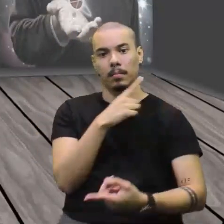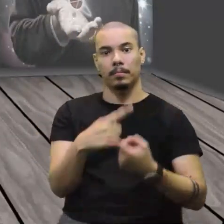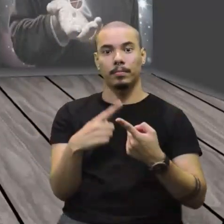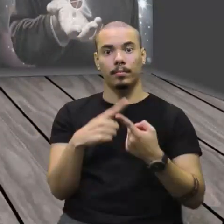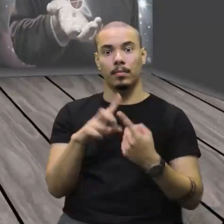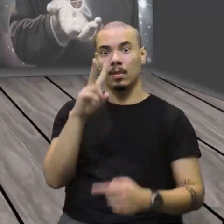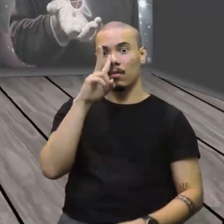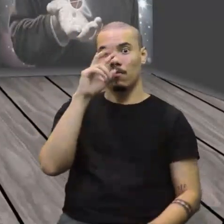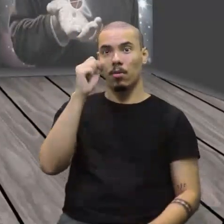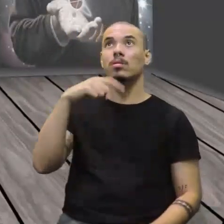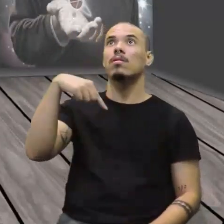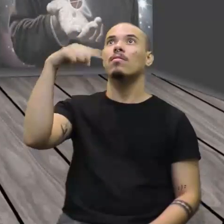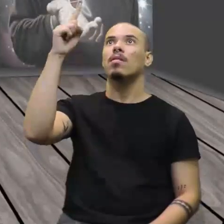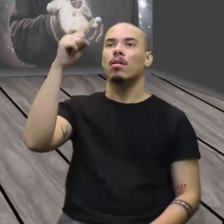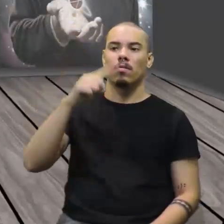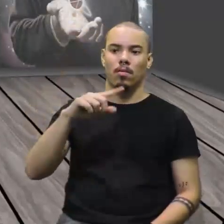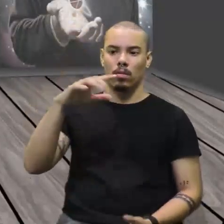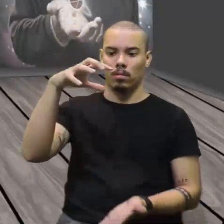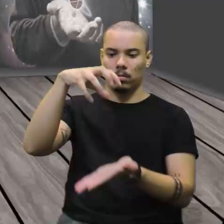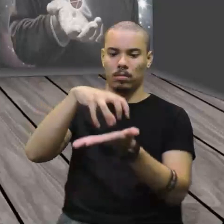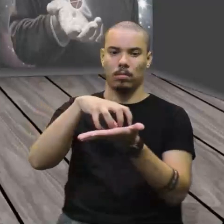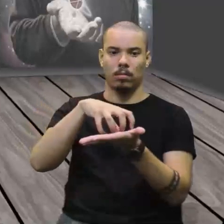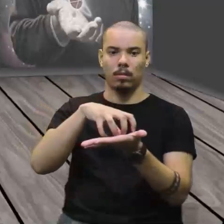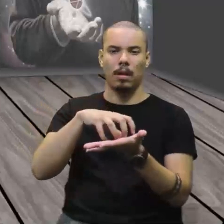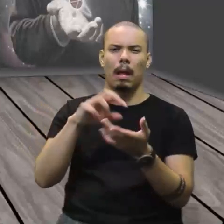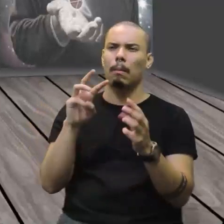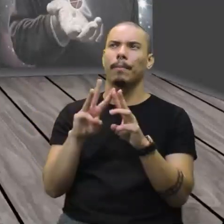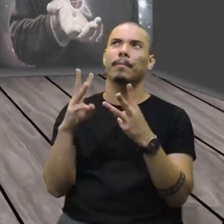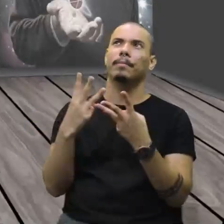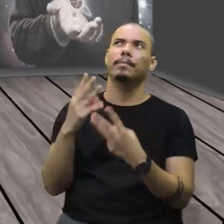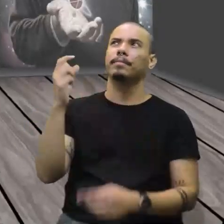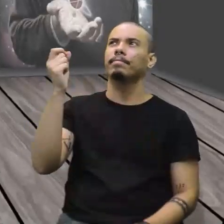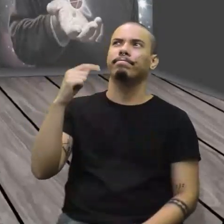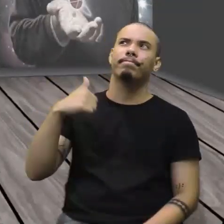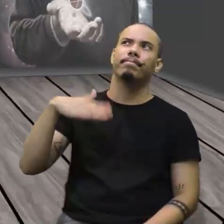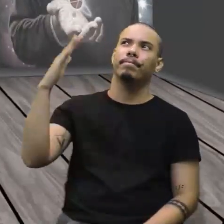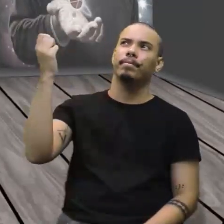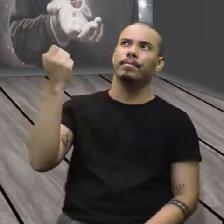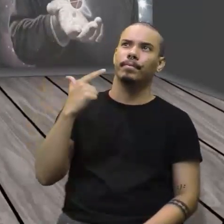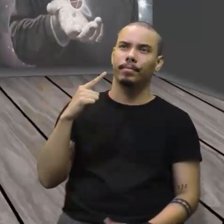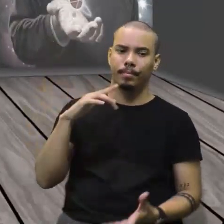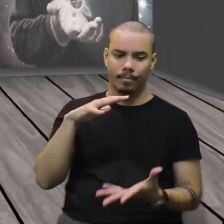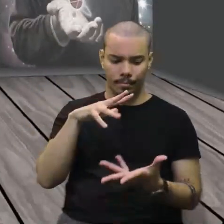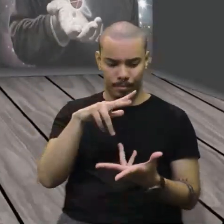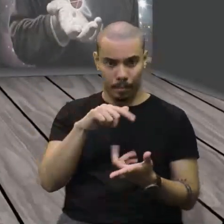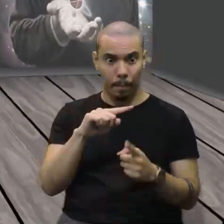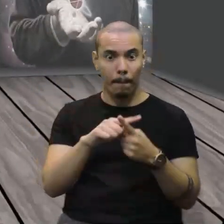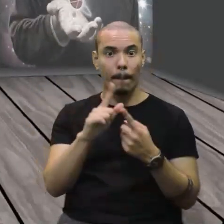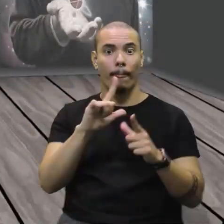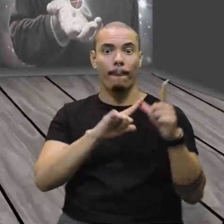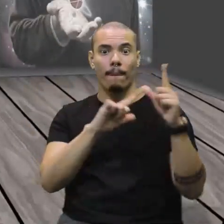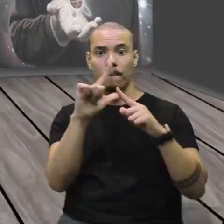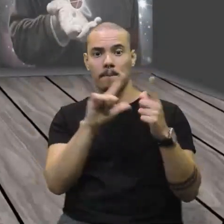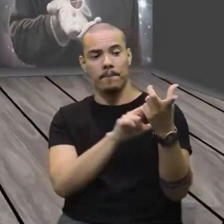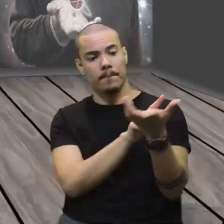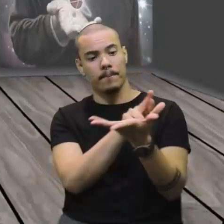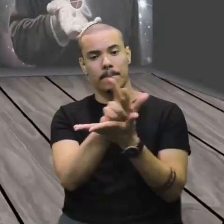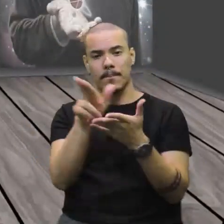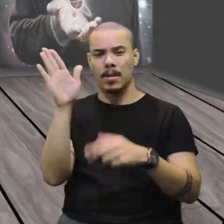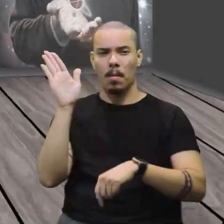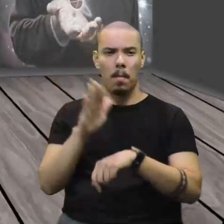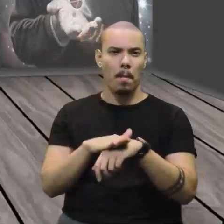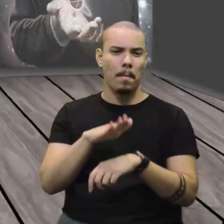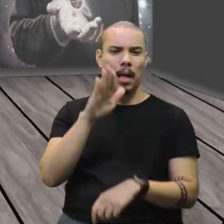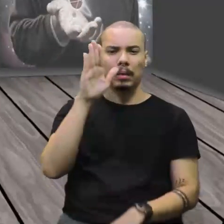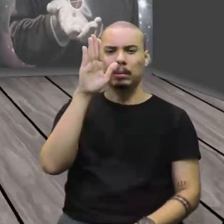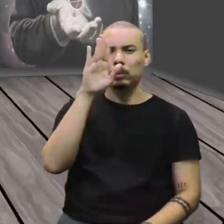cima tende a voltar. Você pensa que a massa do Sol é muito maior do que a da Terra, mas existem estrelas que são mais de